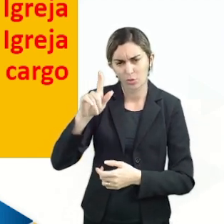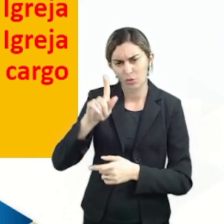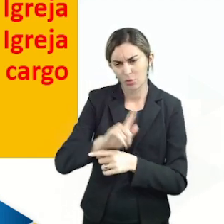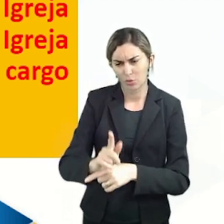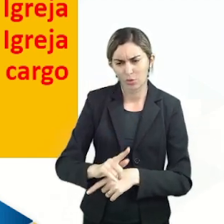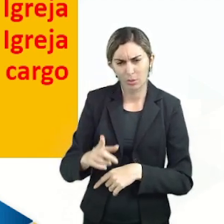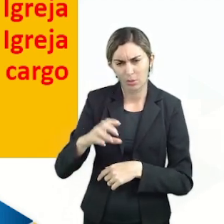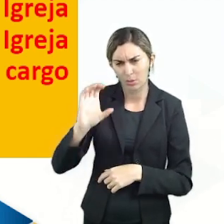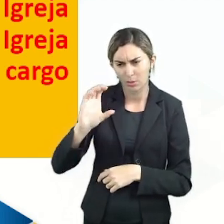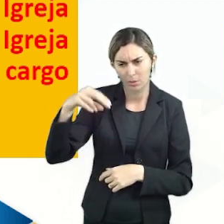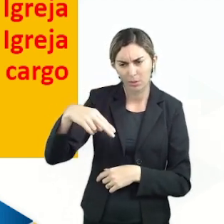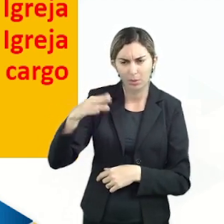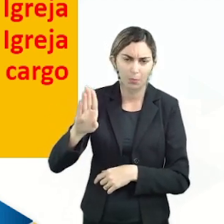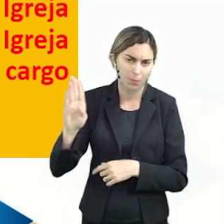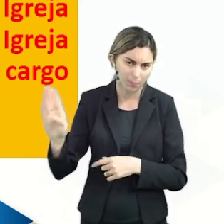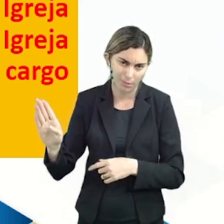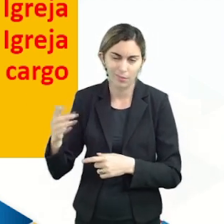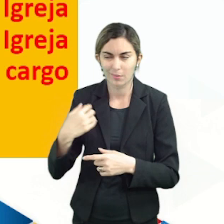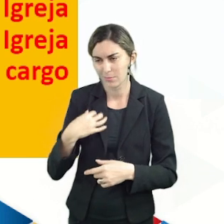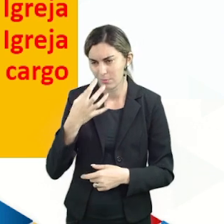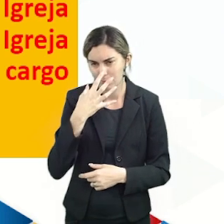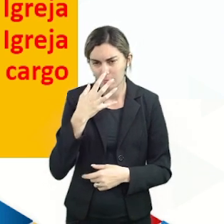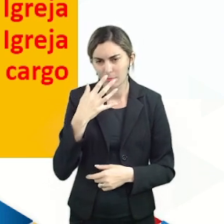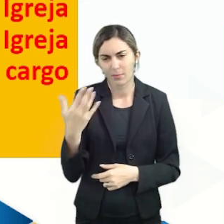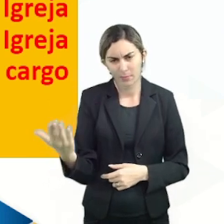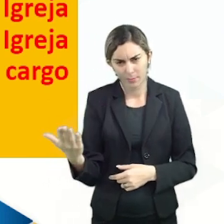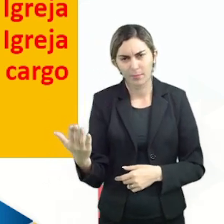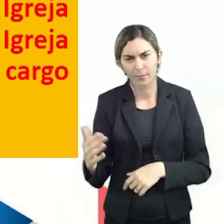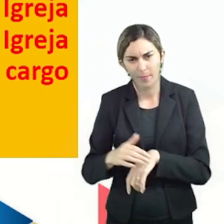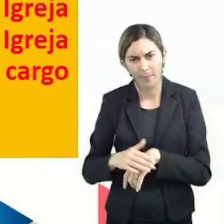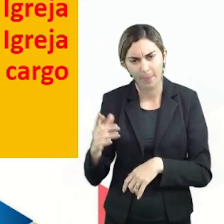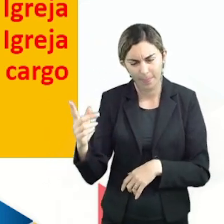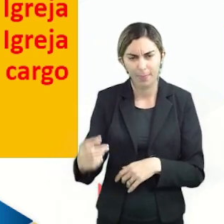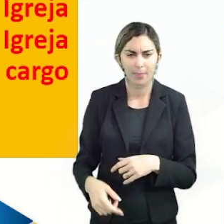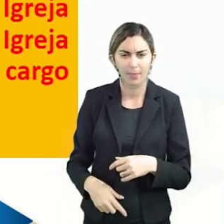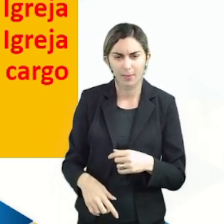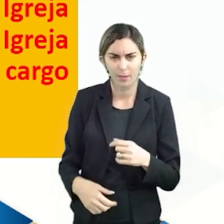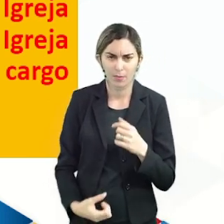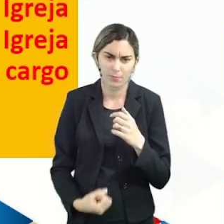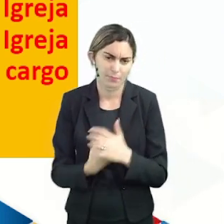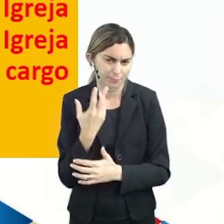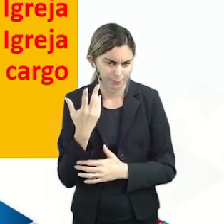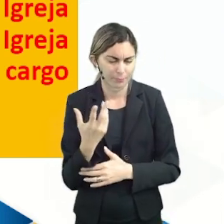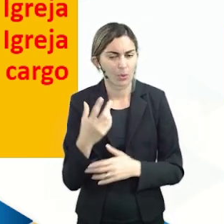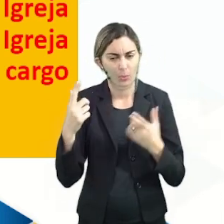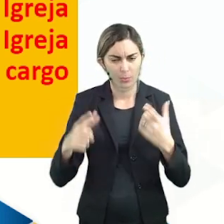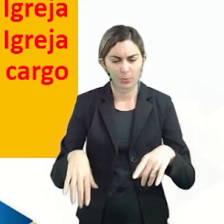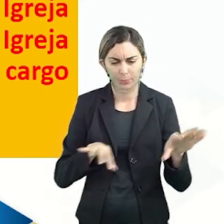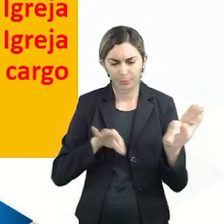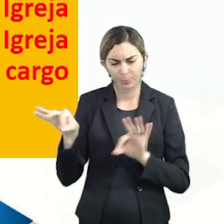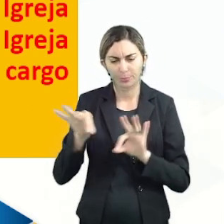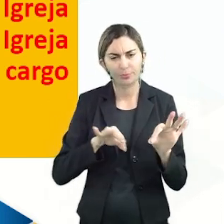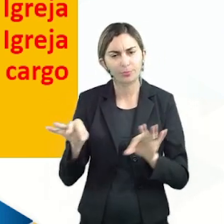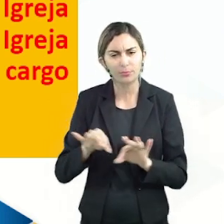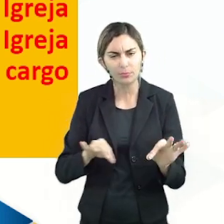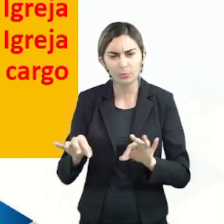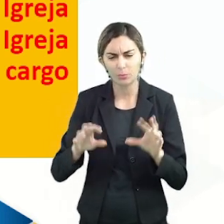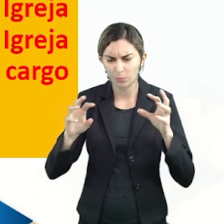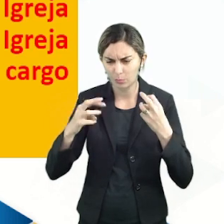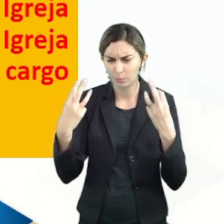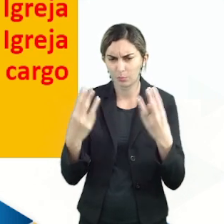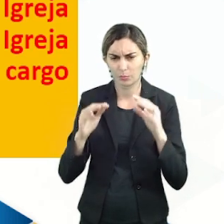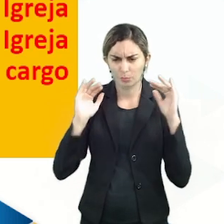secretário-geral da CNBB, que nós observamos que ele é um dos grandes mentores, onde organizou